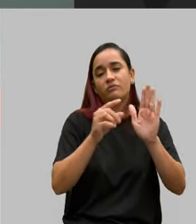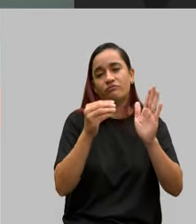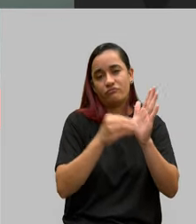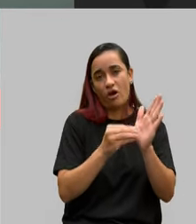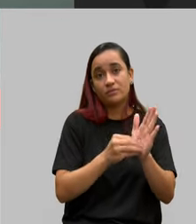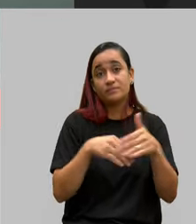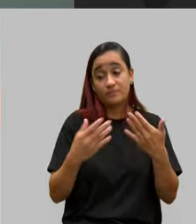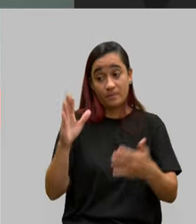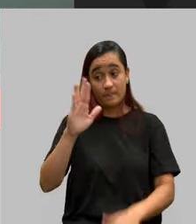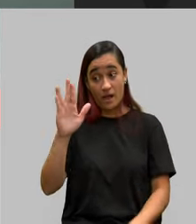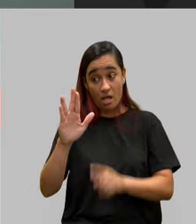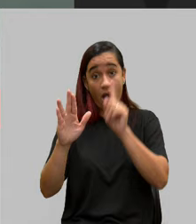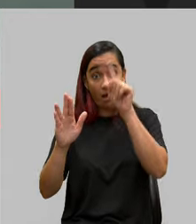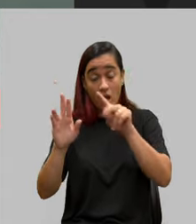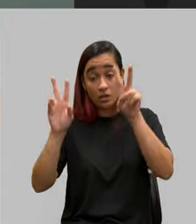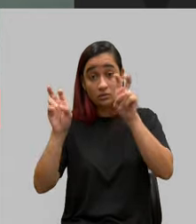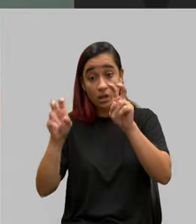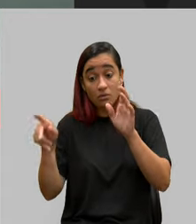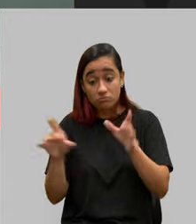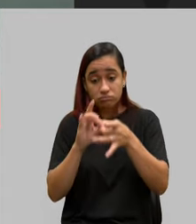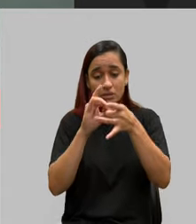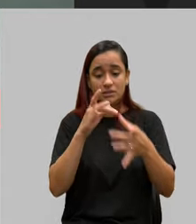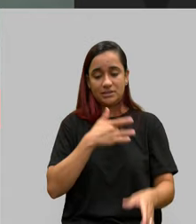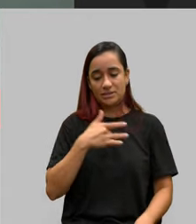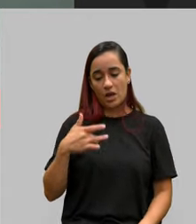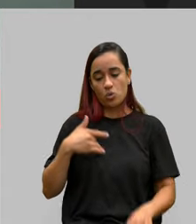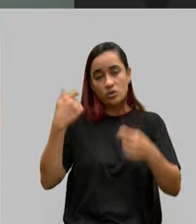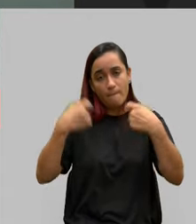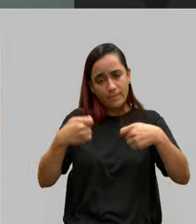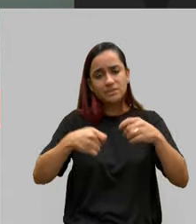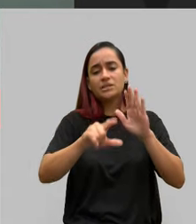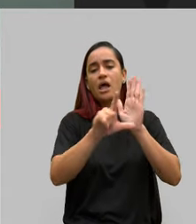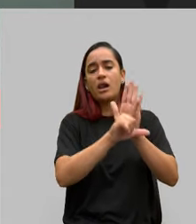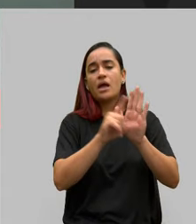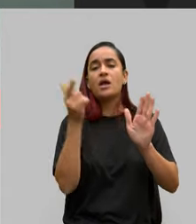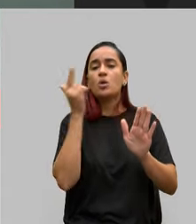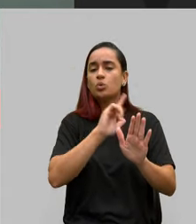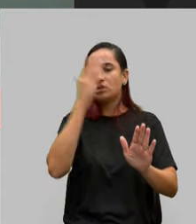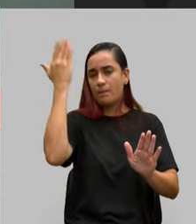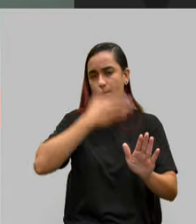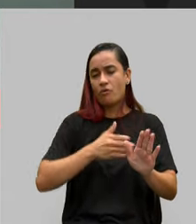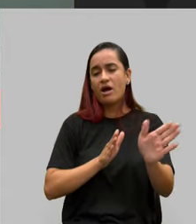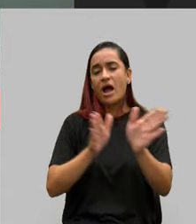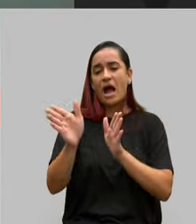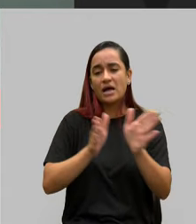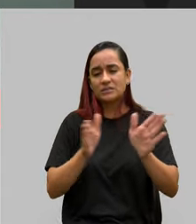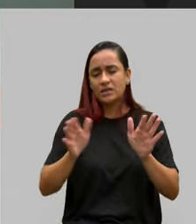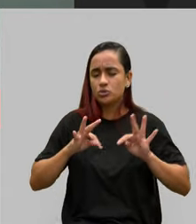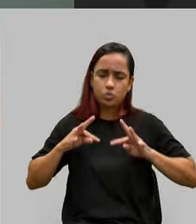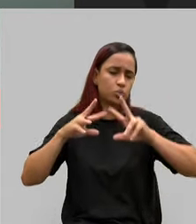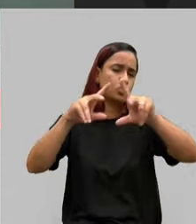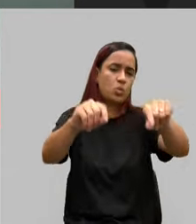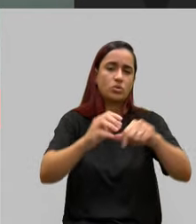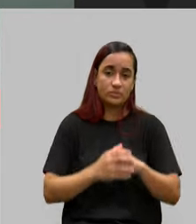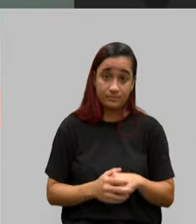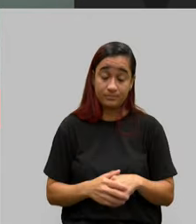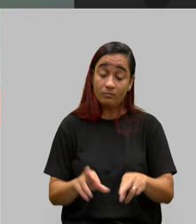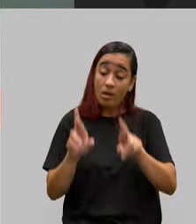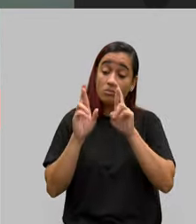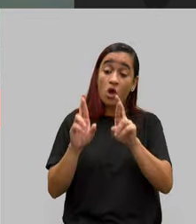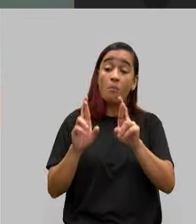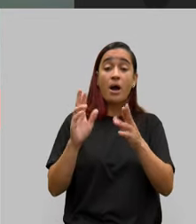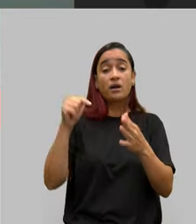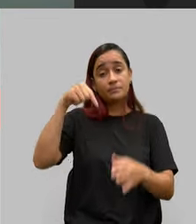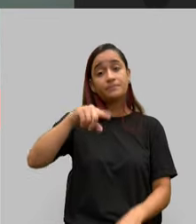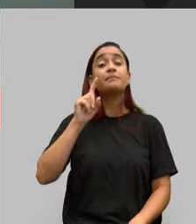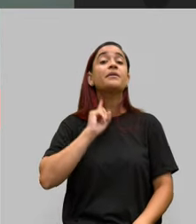deveria ser caso de saúde apenas com leis que garantissem o acesso horizontal Espero que de alguma forma Minas Gerais